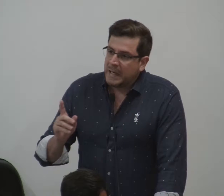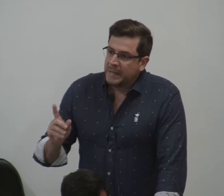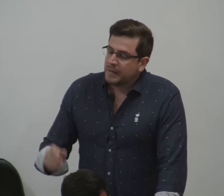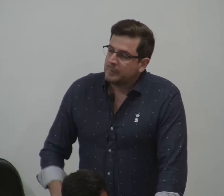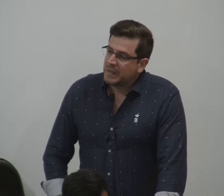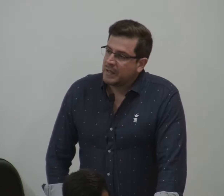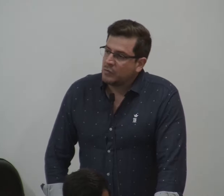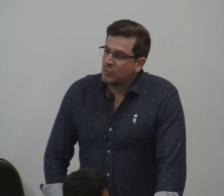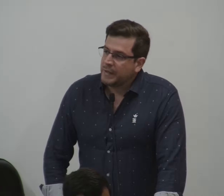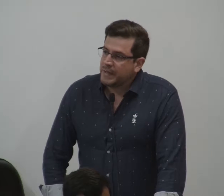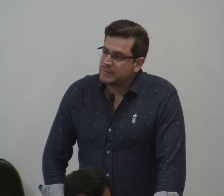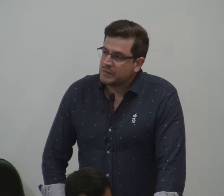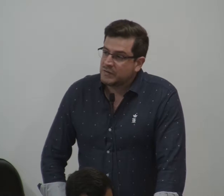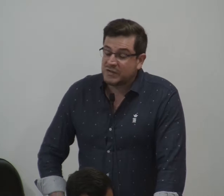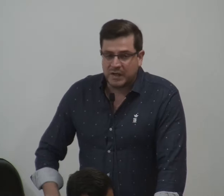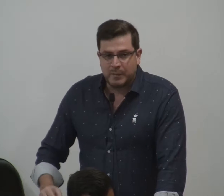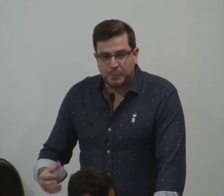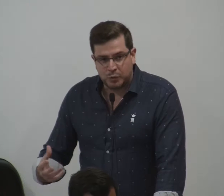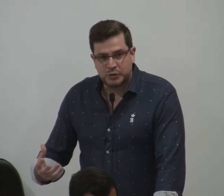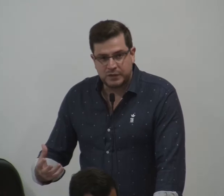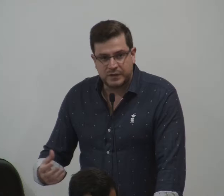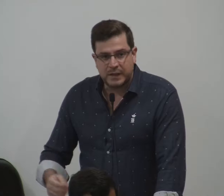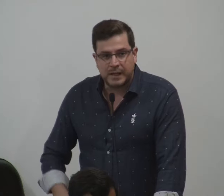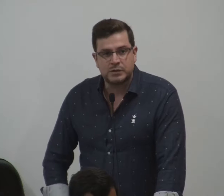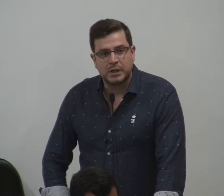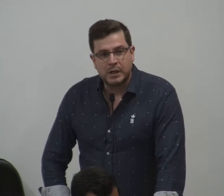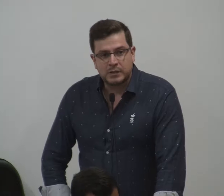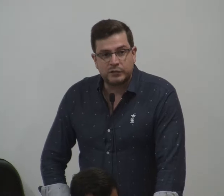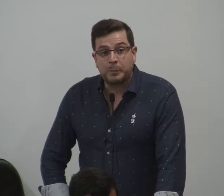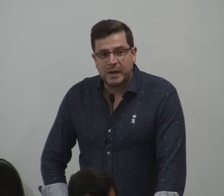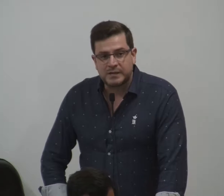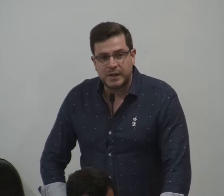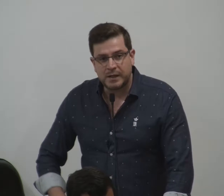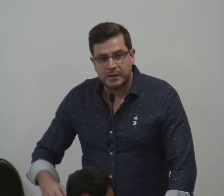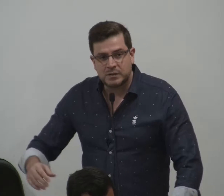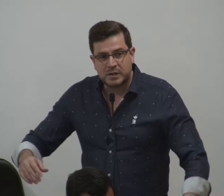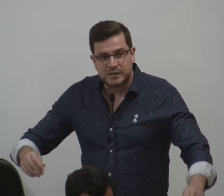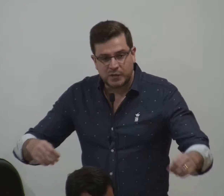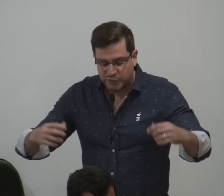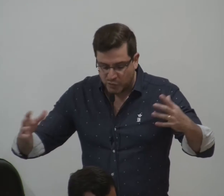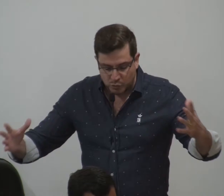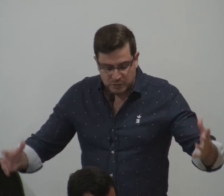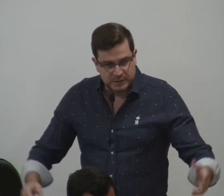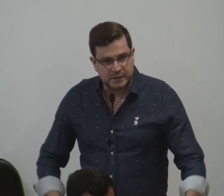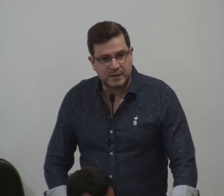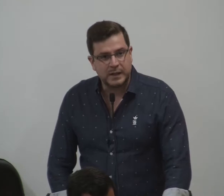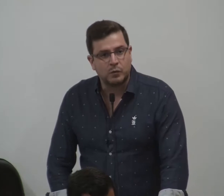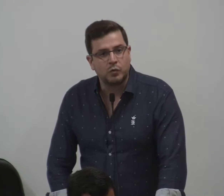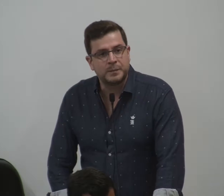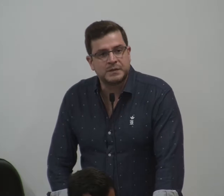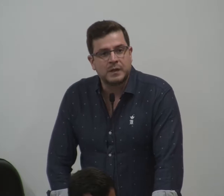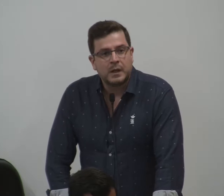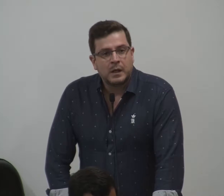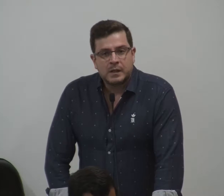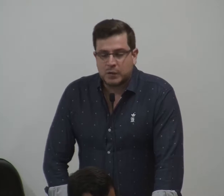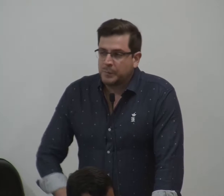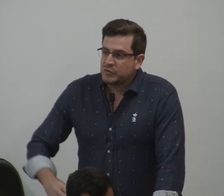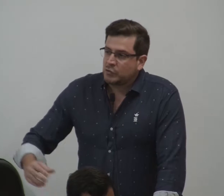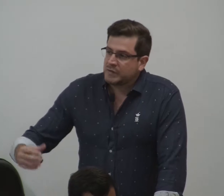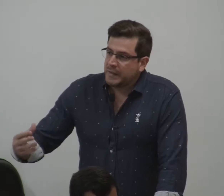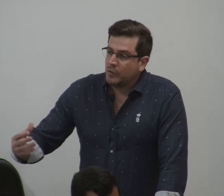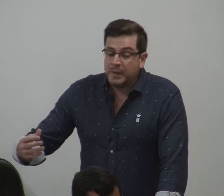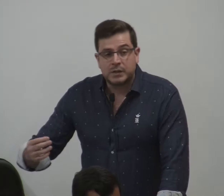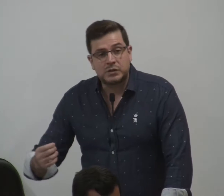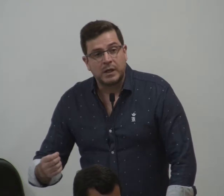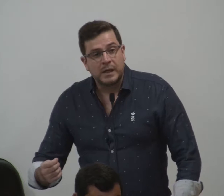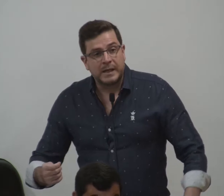uma área, para quem não conhece, de extrema produtividade. Tive o prazer ainda de trazer fruta, trazer legumes. São